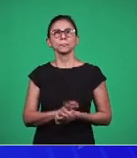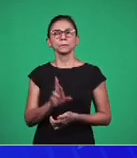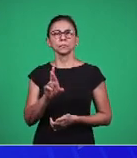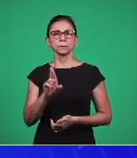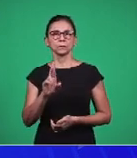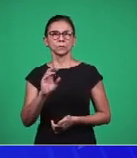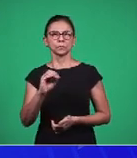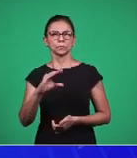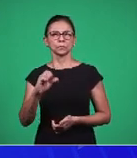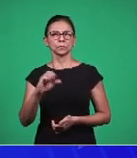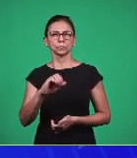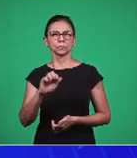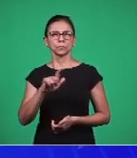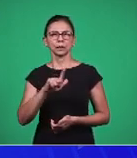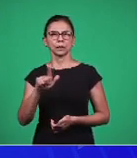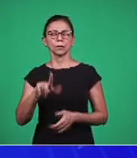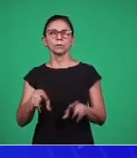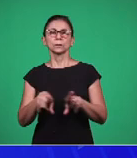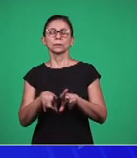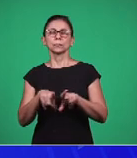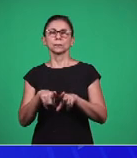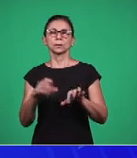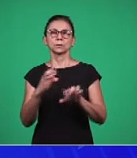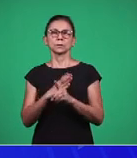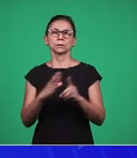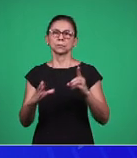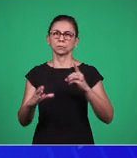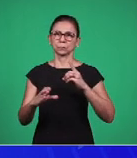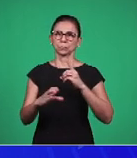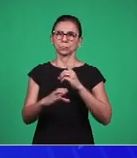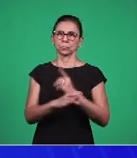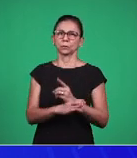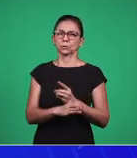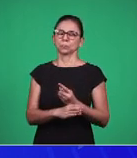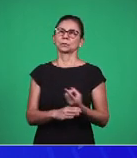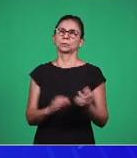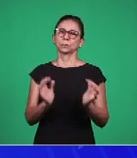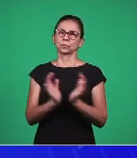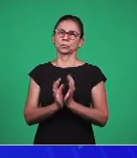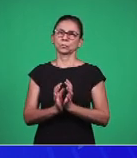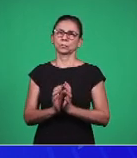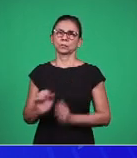glorificação que foi realizado com as crianças, intermediários e